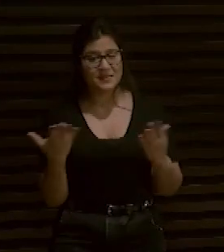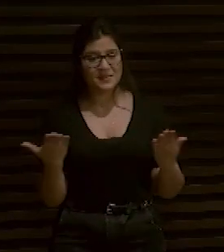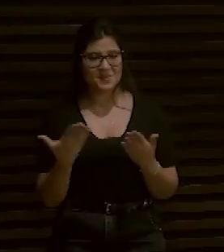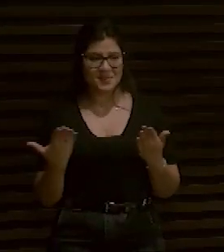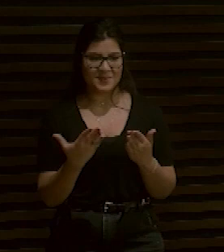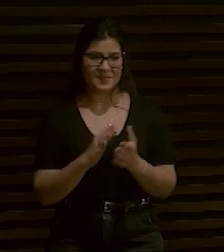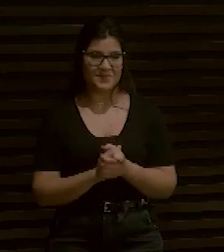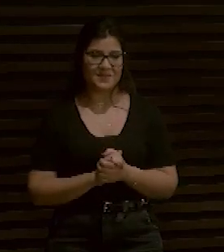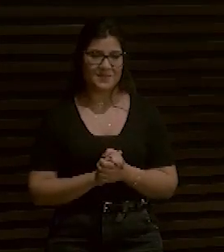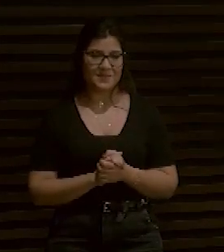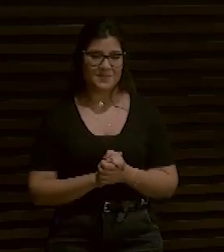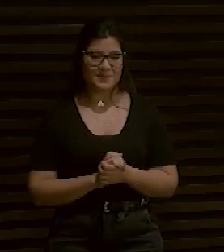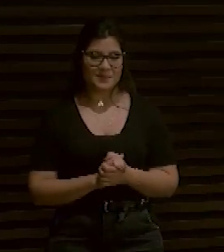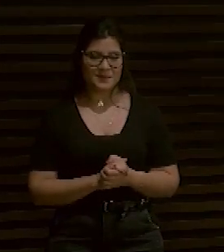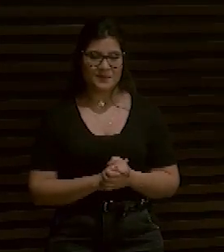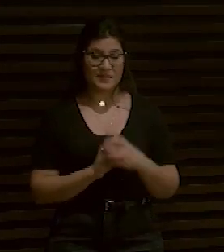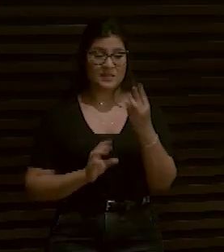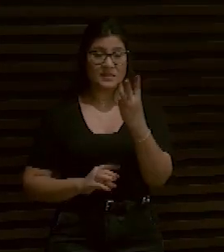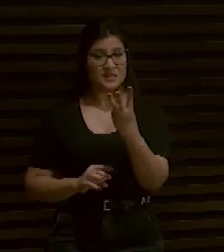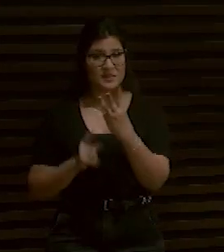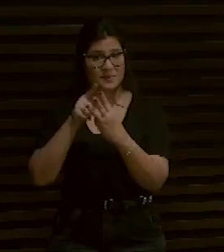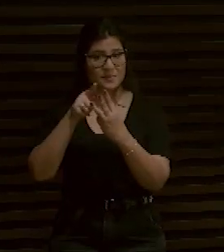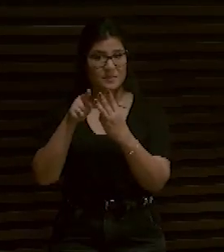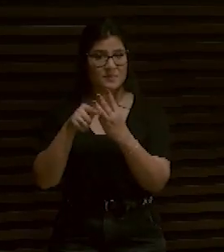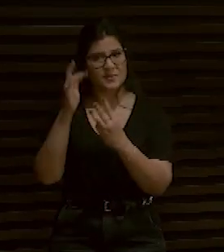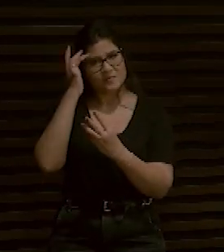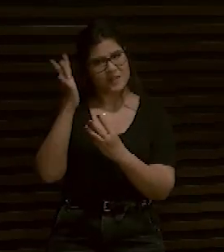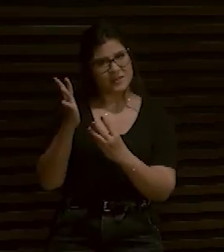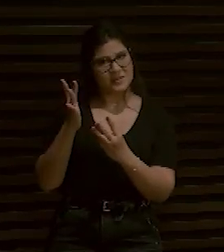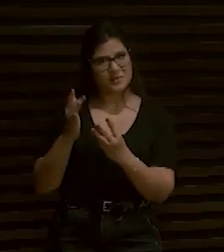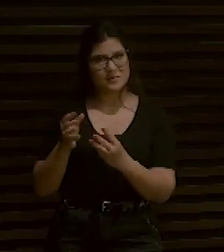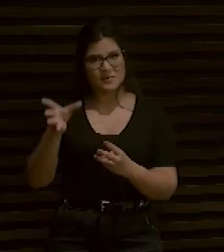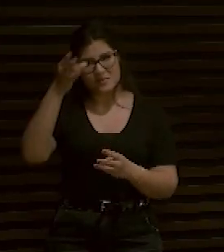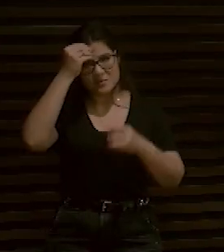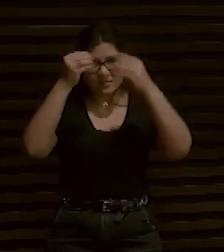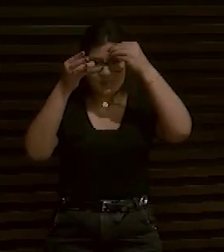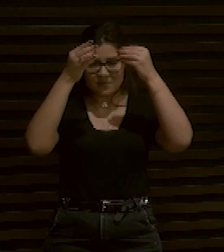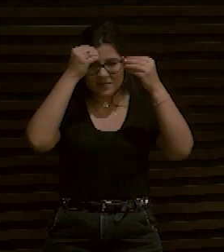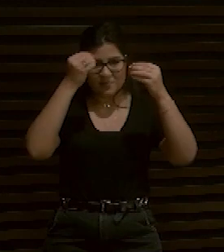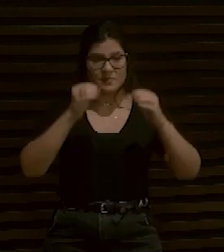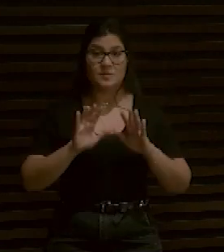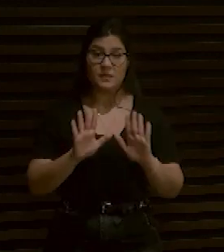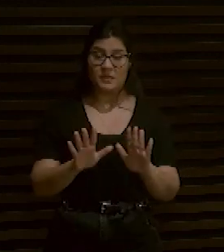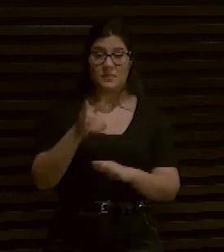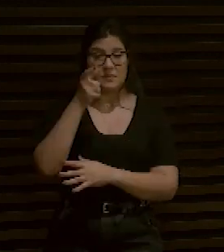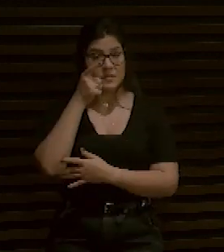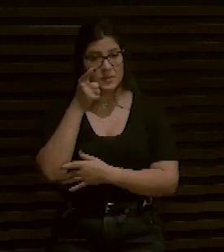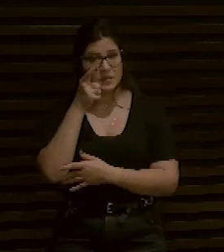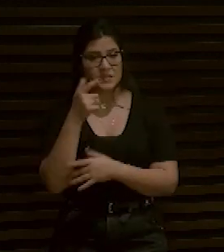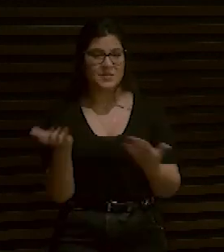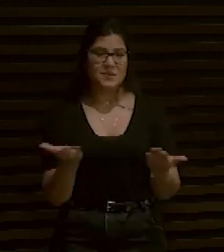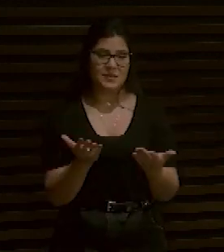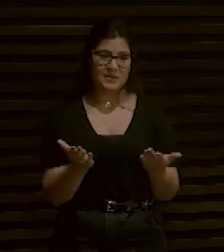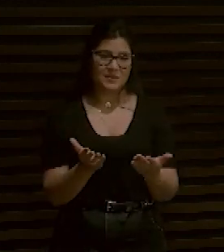minutos. Eu dividi em 3 pontos aqui, para facilitar e para a gente gravar. Então, para você não sair de mão abanando, presta atenção agora, se